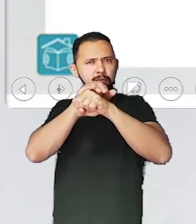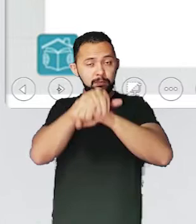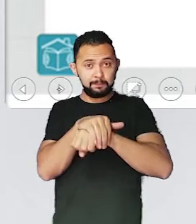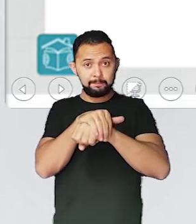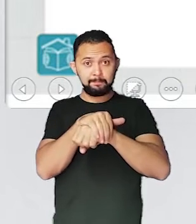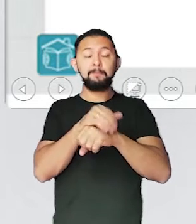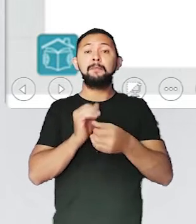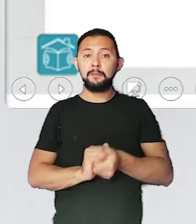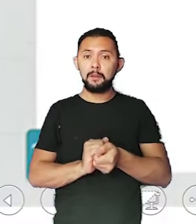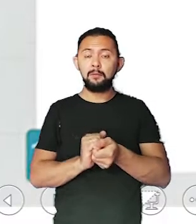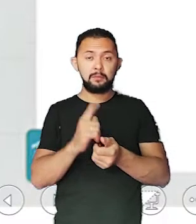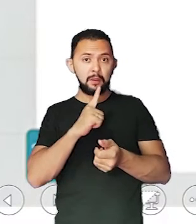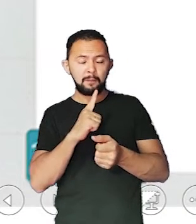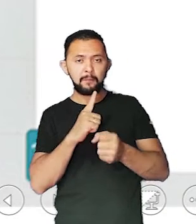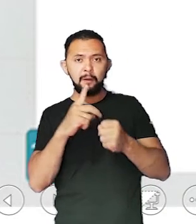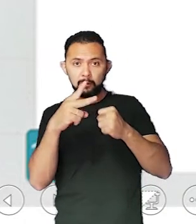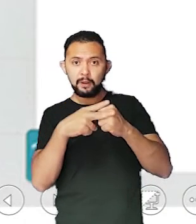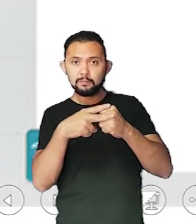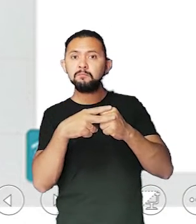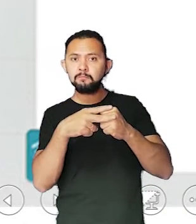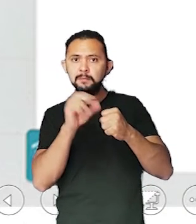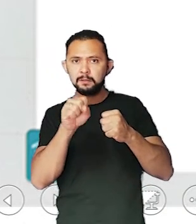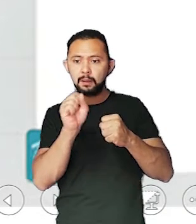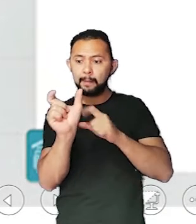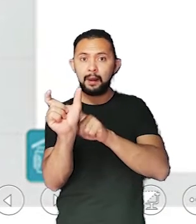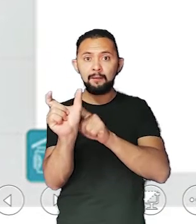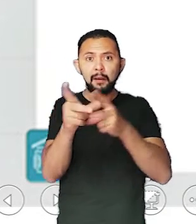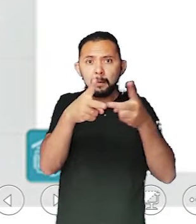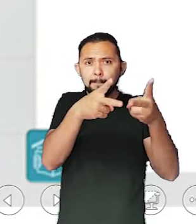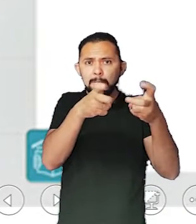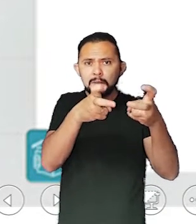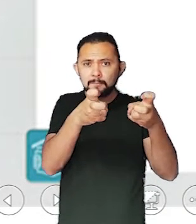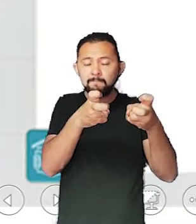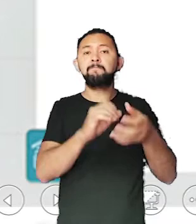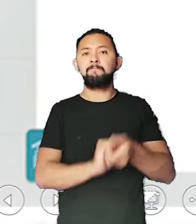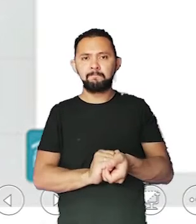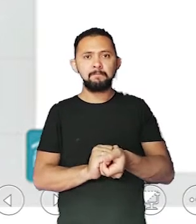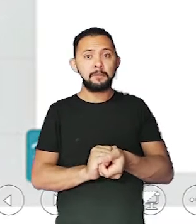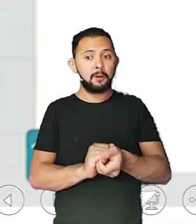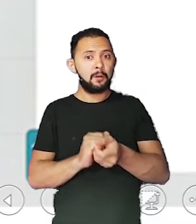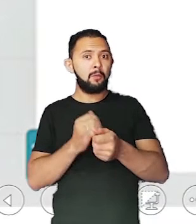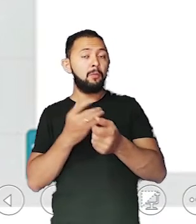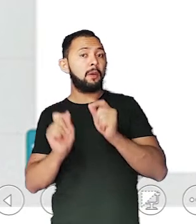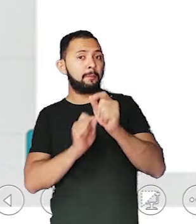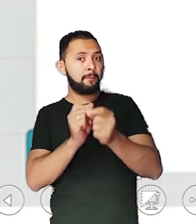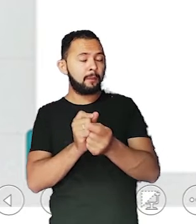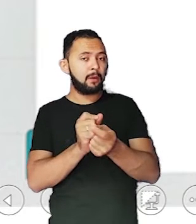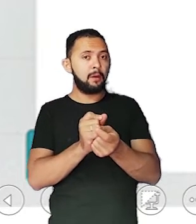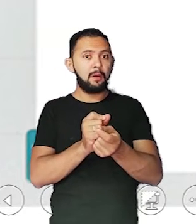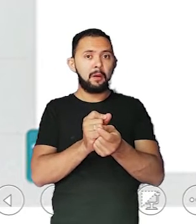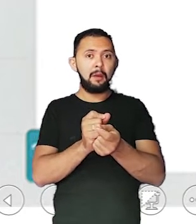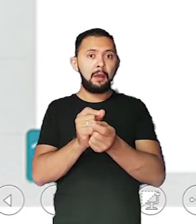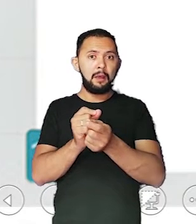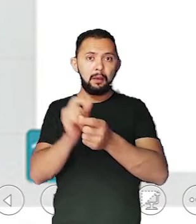aqui. Percebeu, certo? Nós temos essa ação aí, o caçador percebeu a chegada da noite. Se nós temos